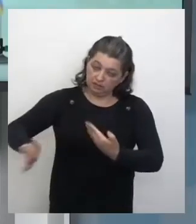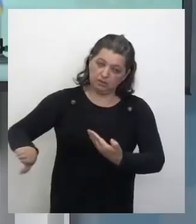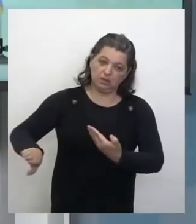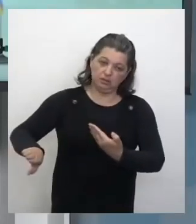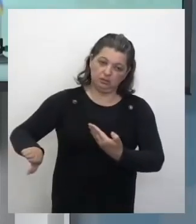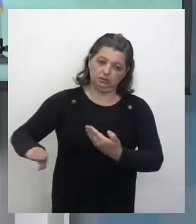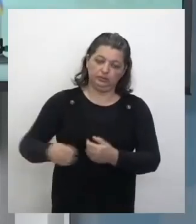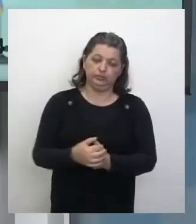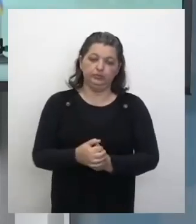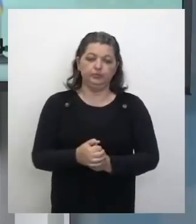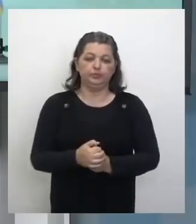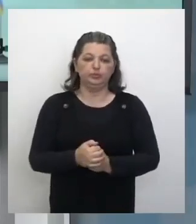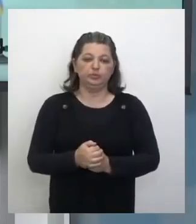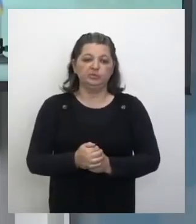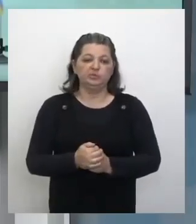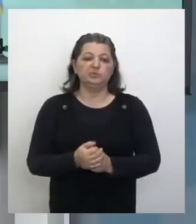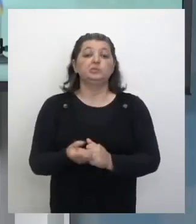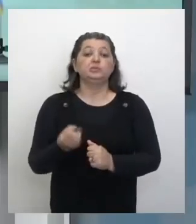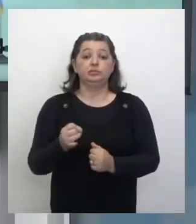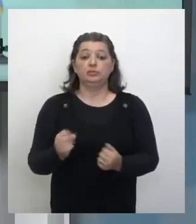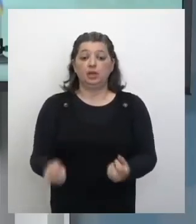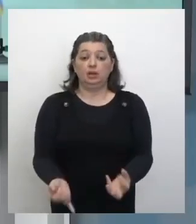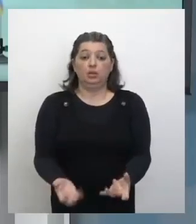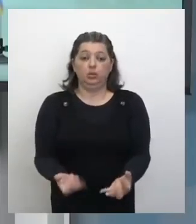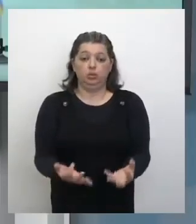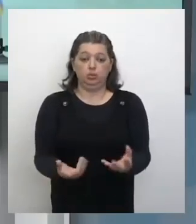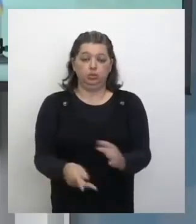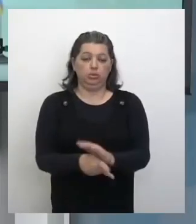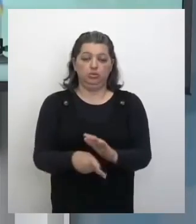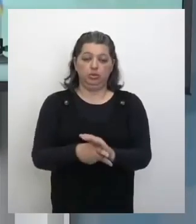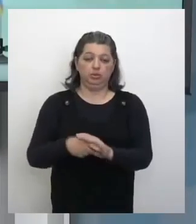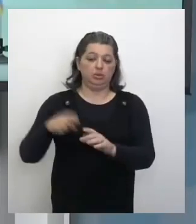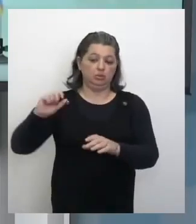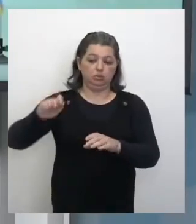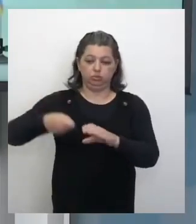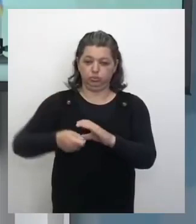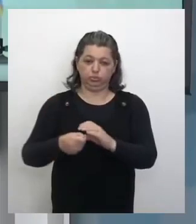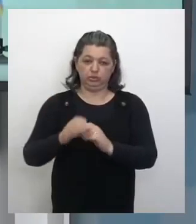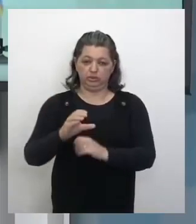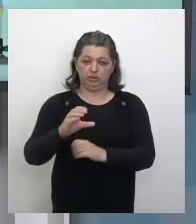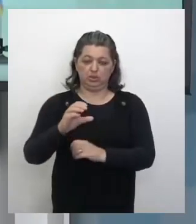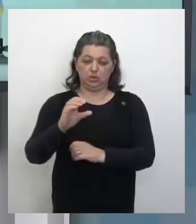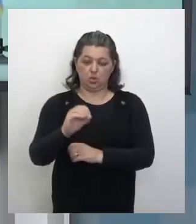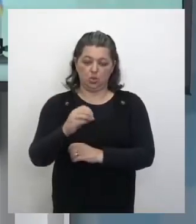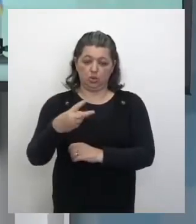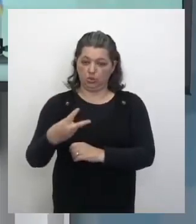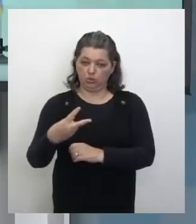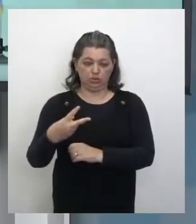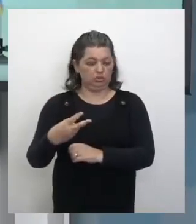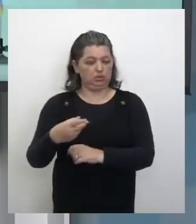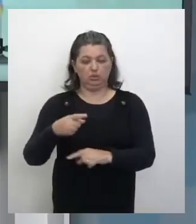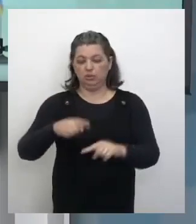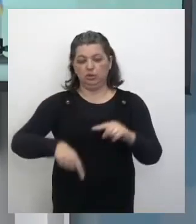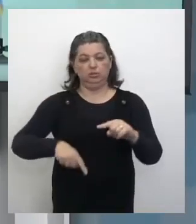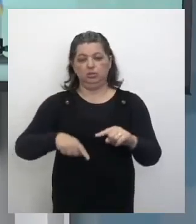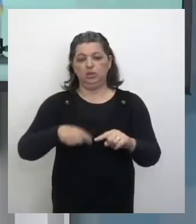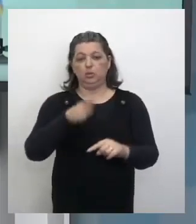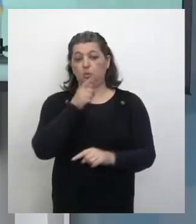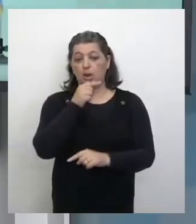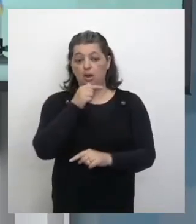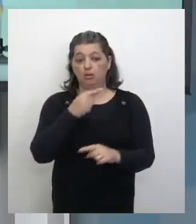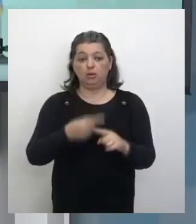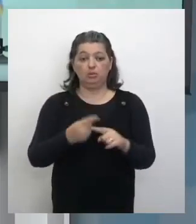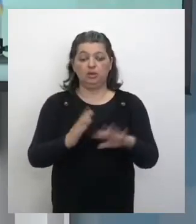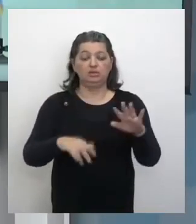elétrico. Em caso de incêndio, utilizar o extintor à base de CO2 e não água, né? Porque a primeira reação que a gente tem quando tem